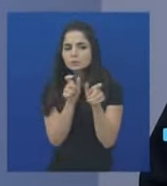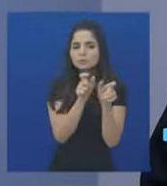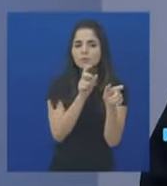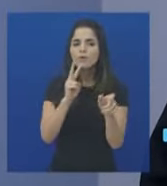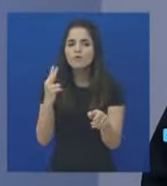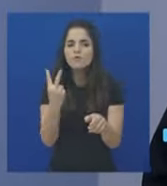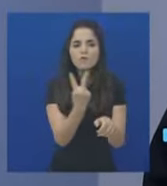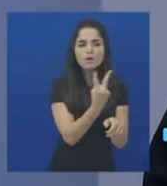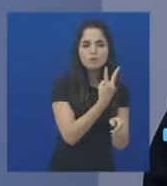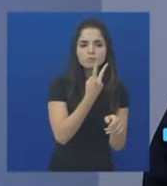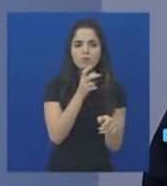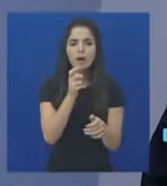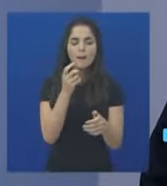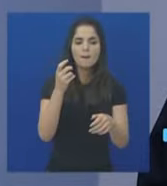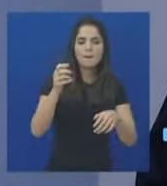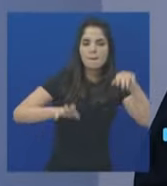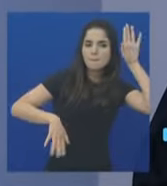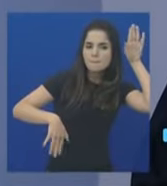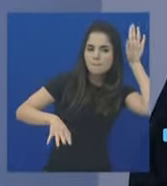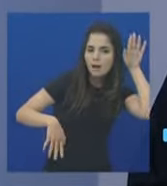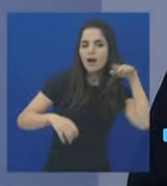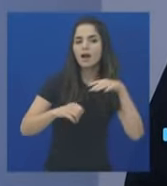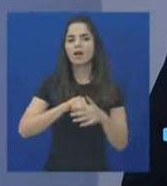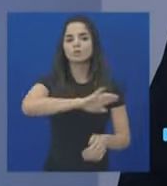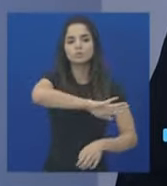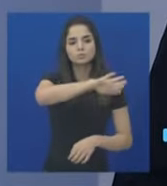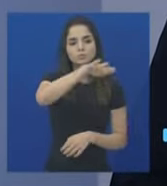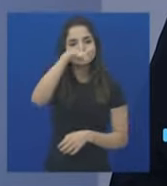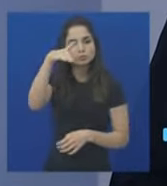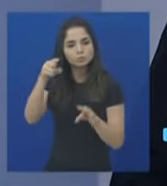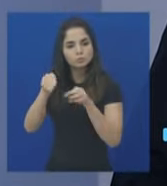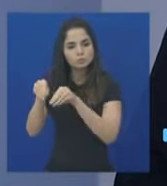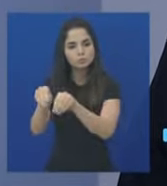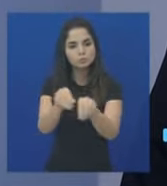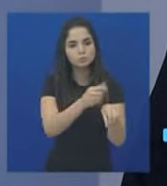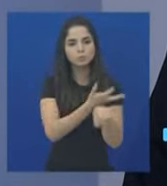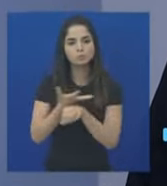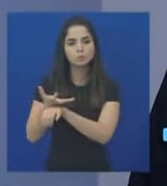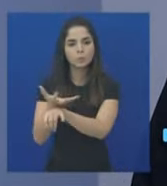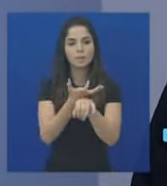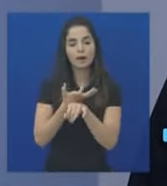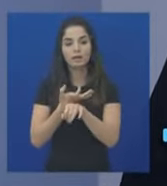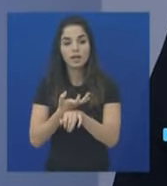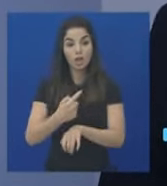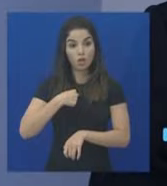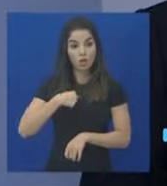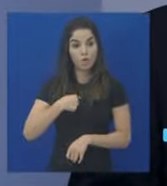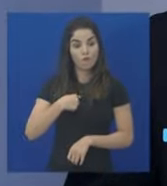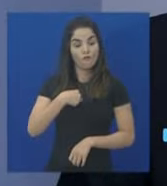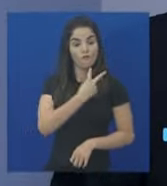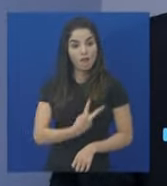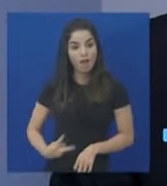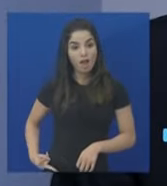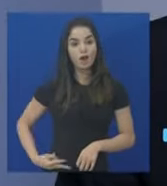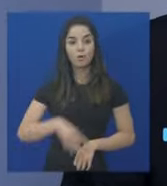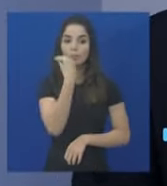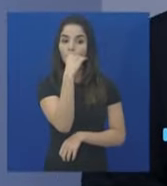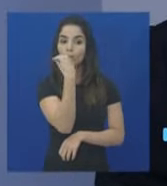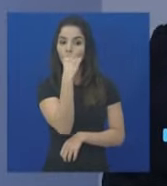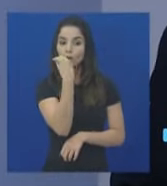temos, nossas praias, nossas dunas, nossos parques. Eu, enquanto vereador, tive a oportunidade,